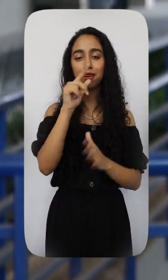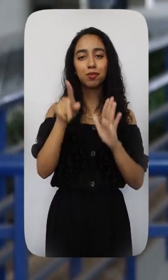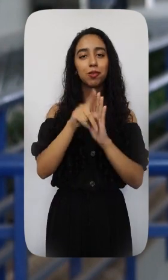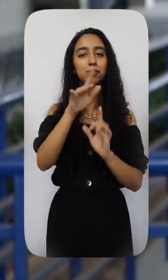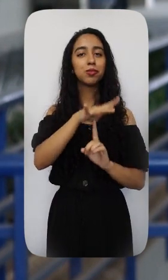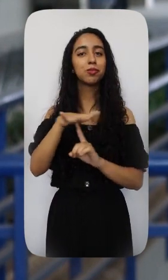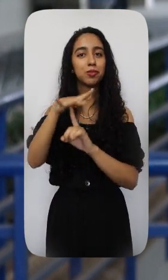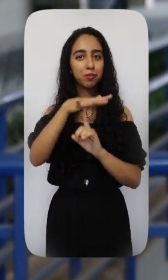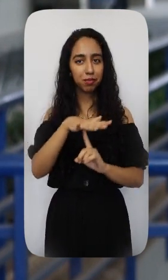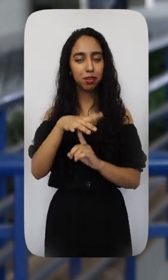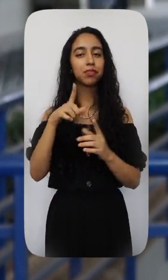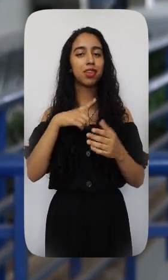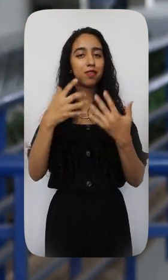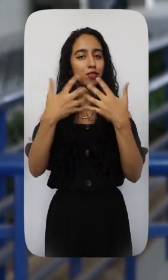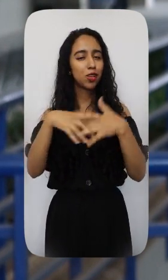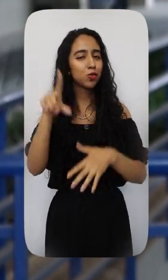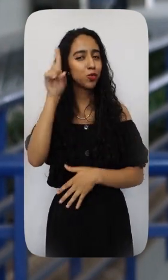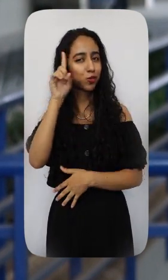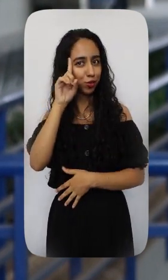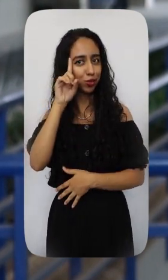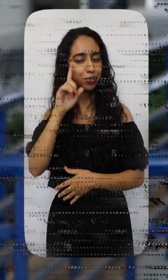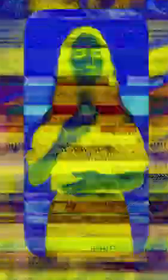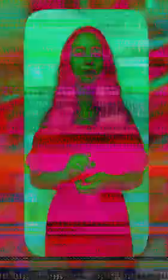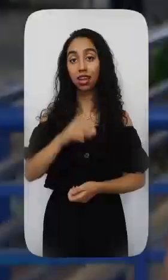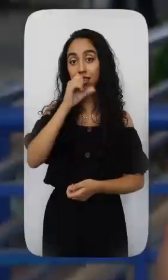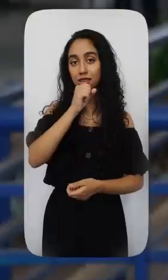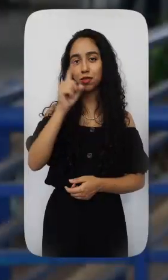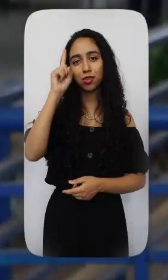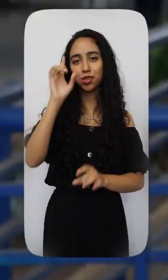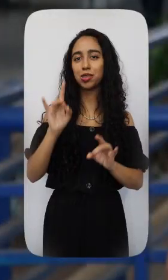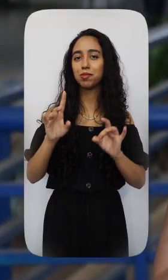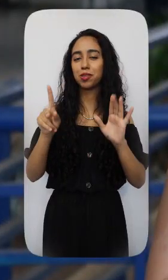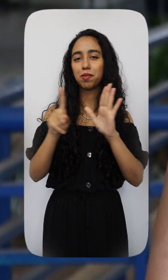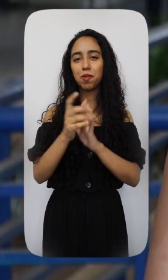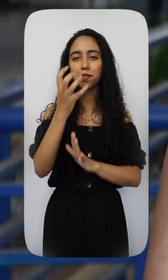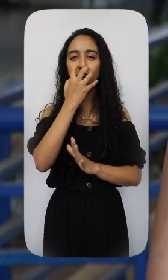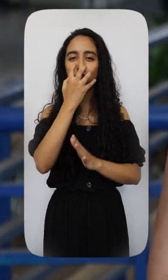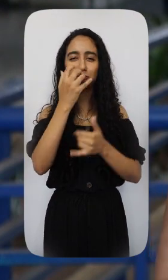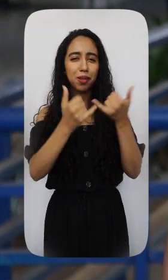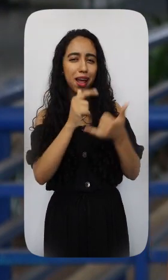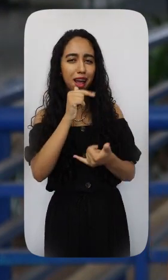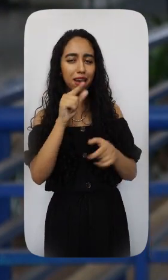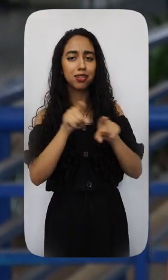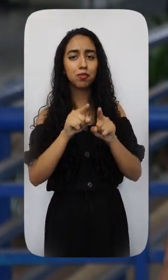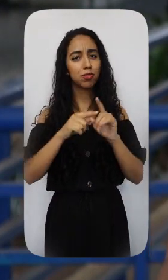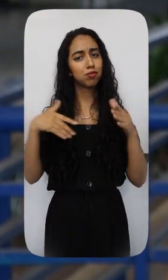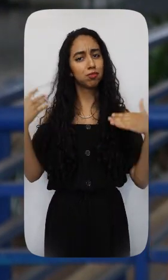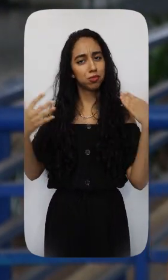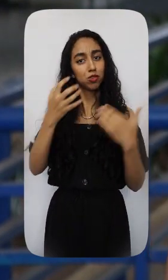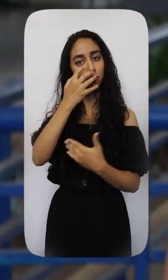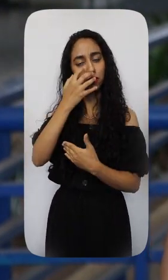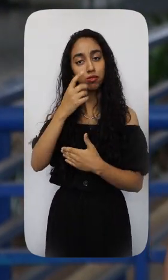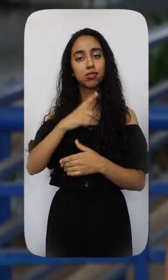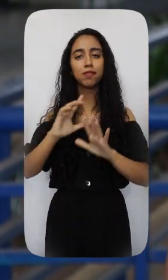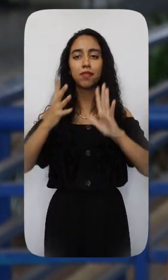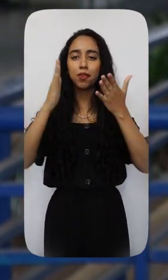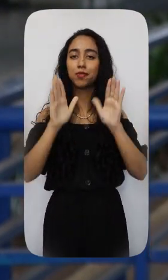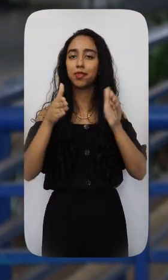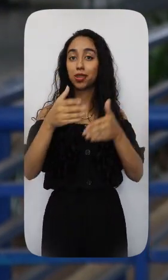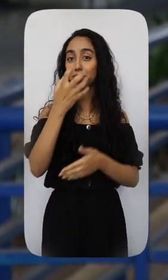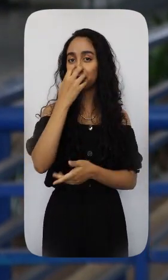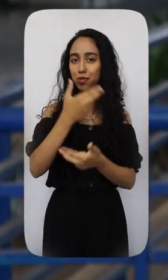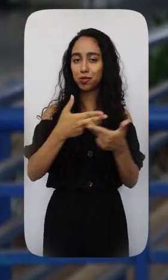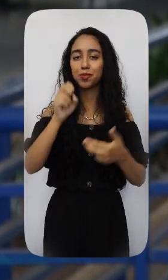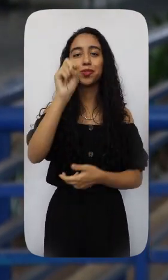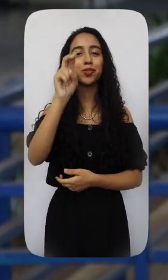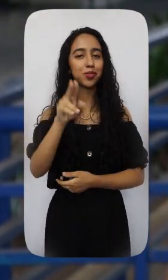interativa do Parque Max Pfeffer, que funcionará todos os dias. Sábado é dia de Play Pet Day e Cão Minhado. Os eventos são destinados aos